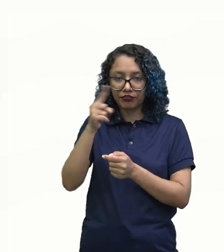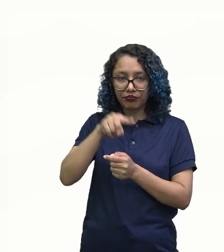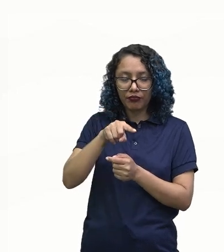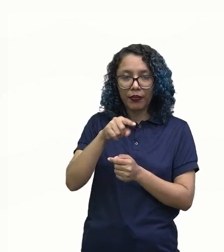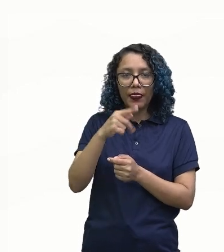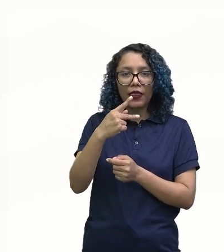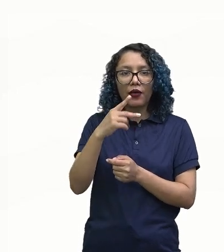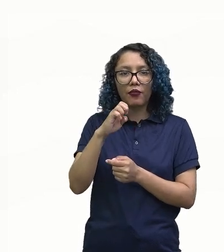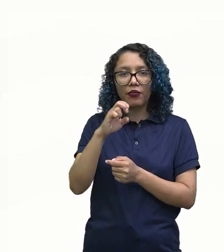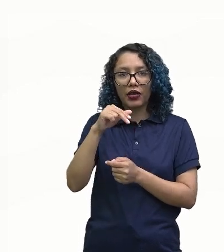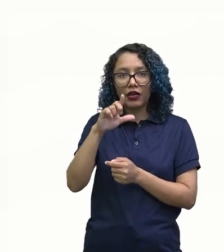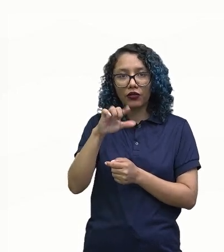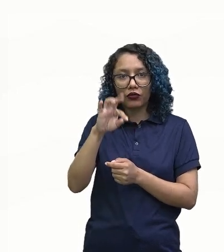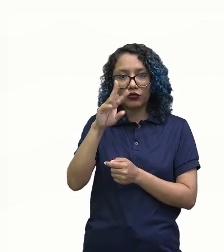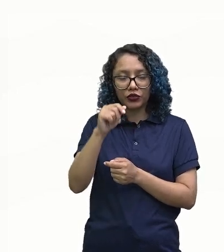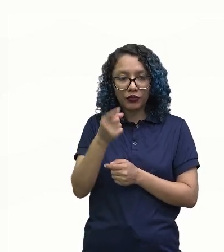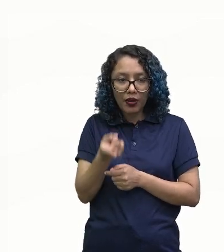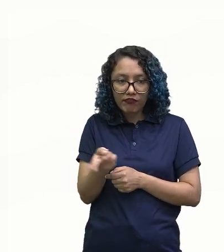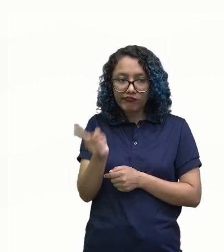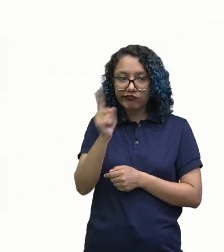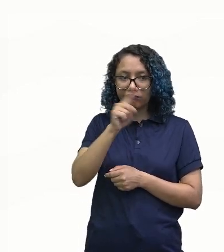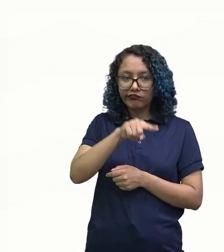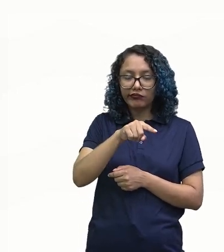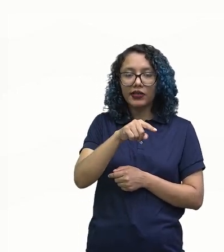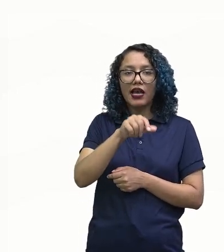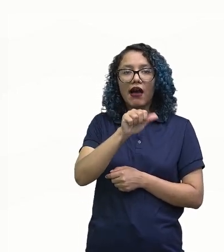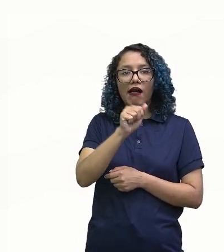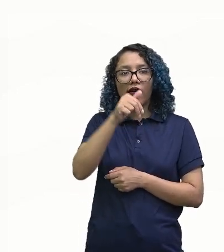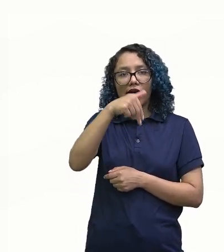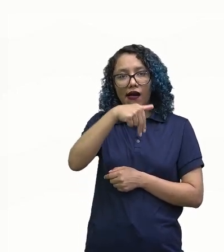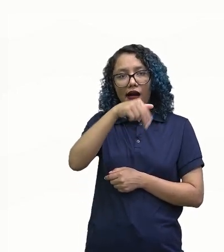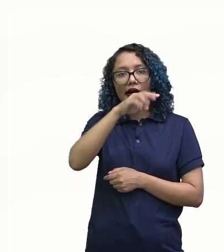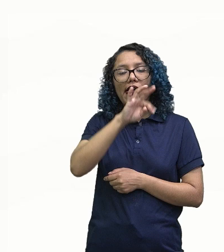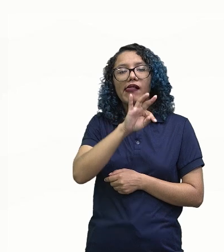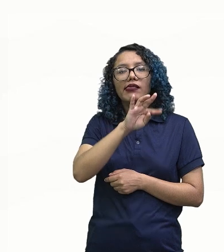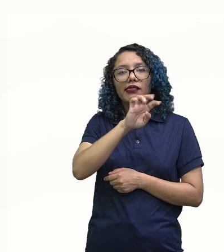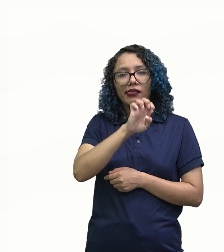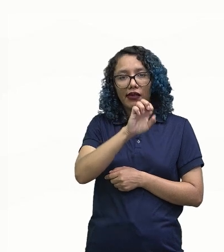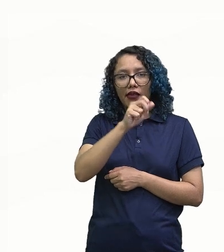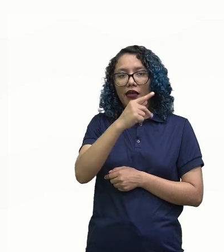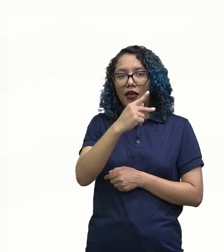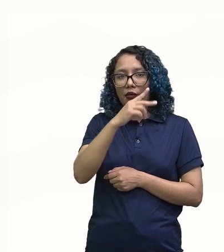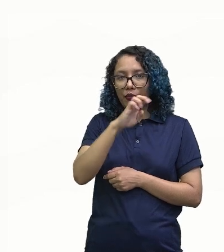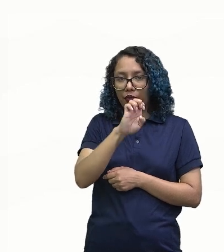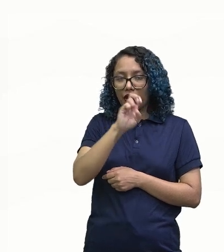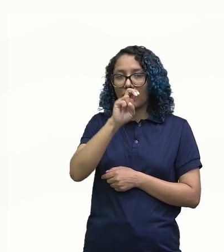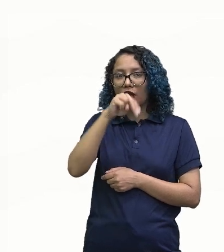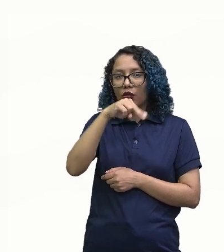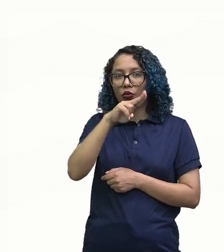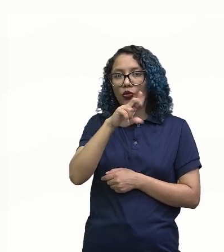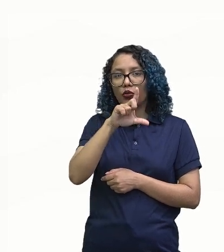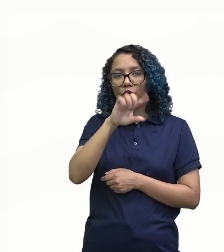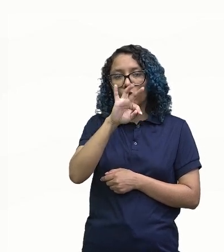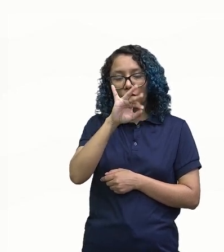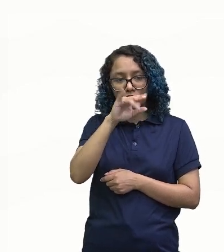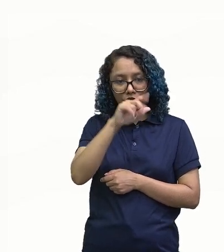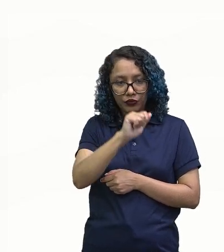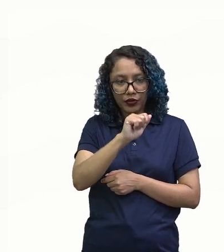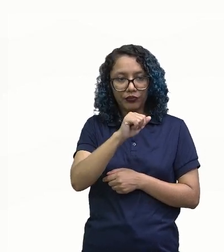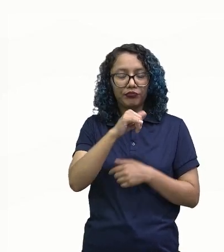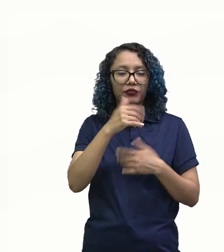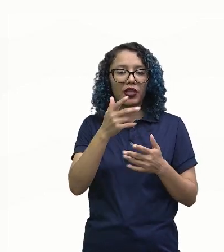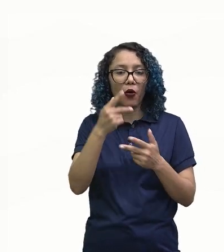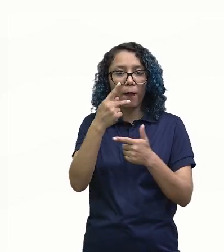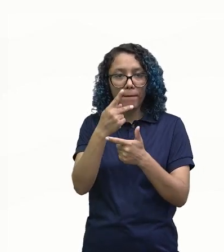a antepenúltima sílaba. Certo? Então, nas palavras proparoxítonas, que é no caso aqui